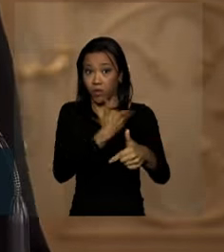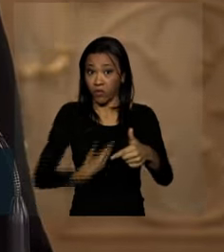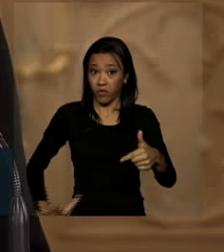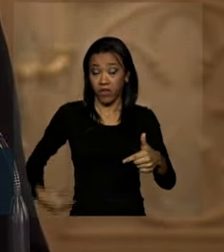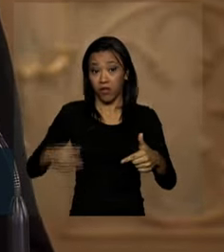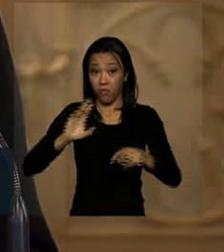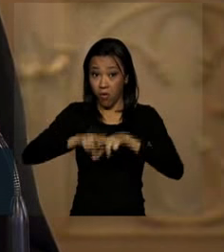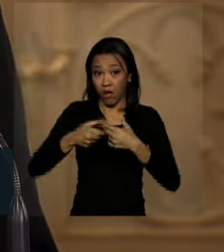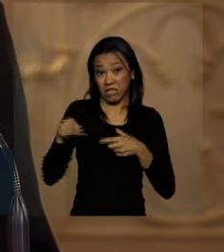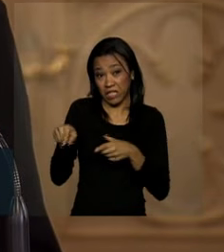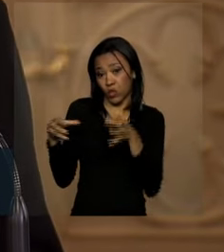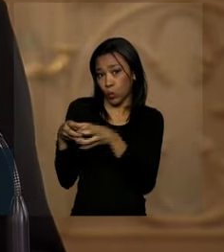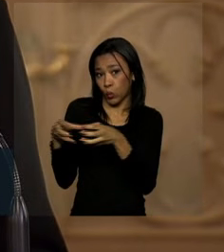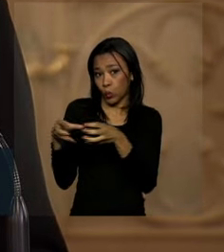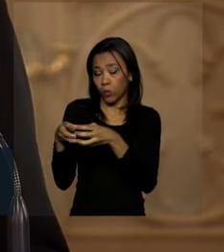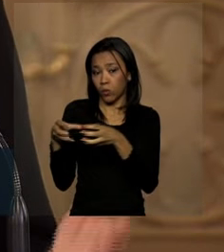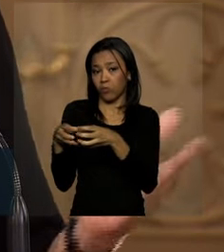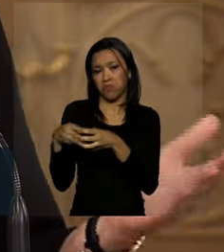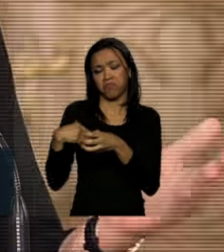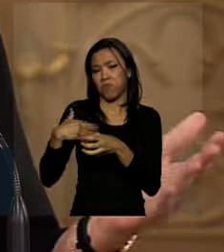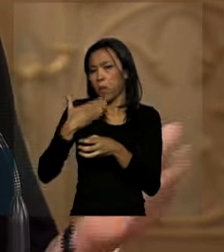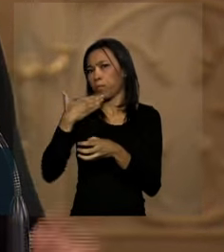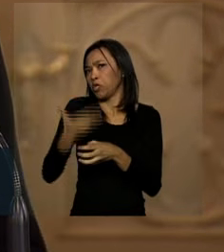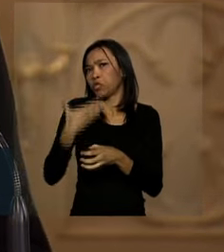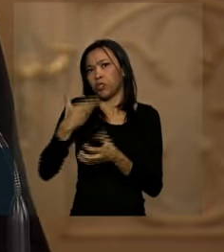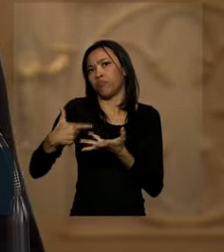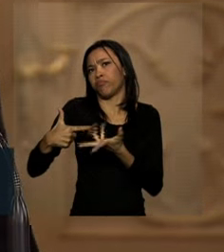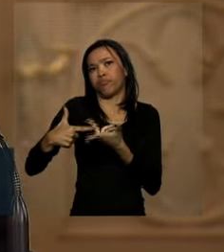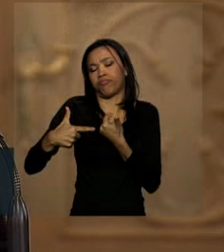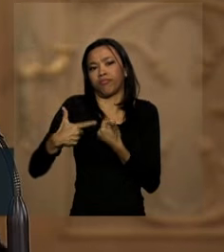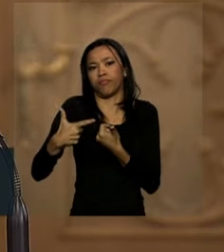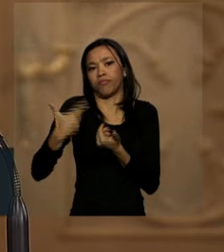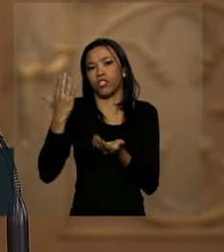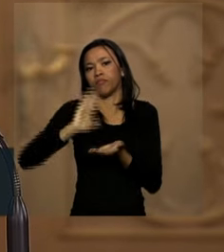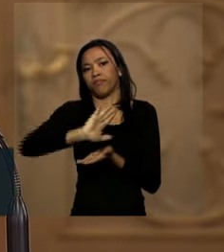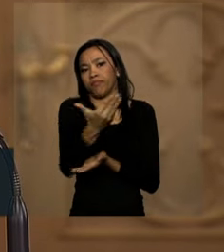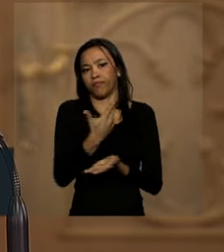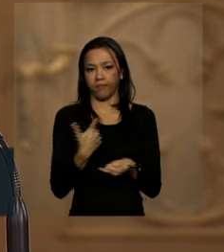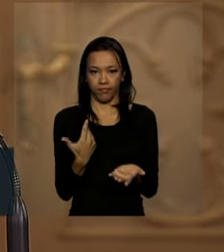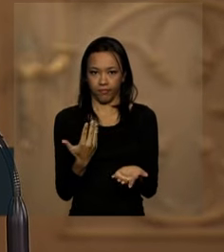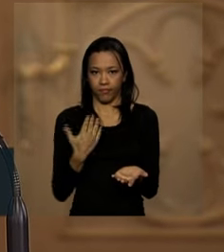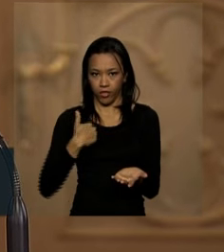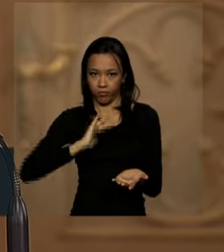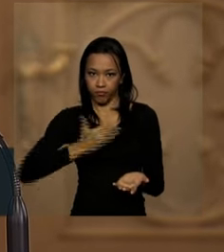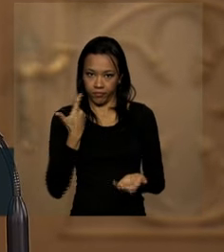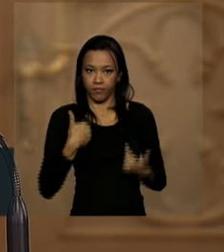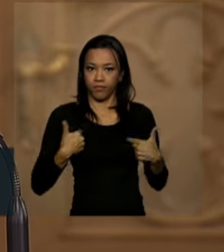ela quantos pedidos de impeachment fizer. Nesse sentido...